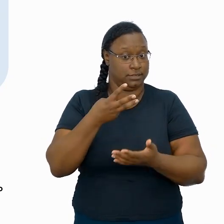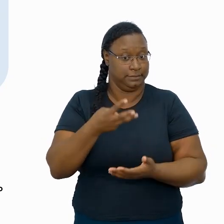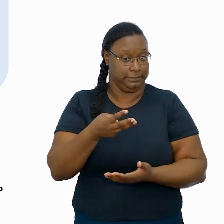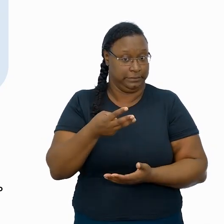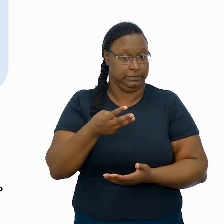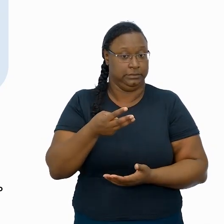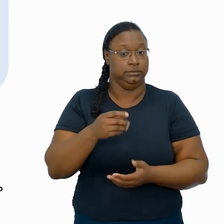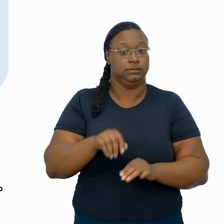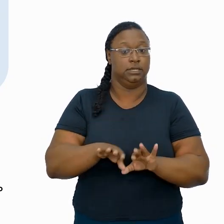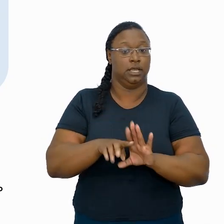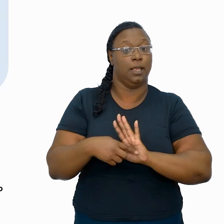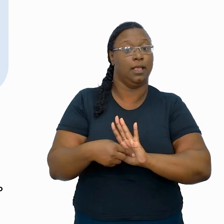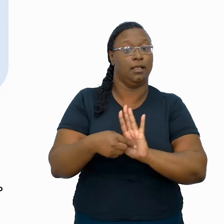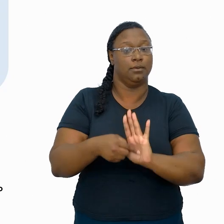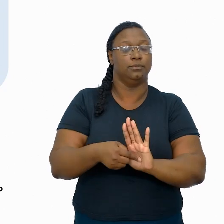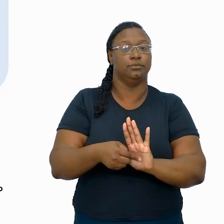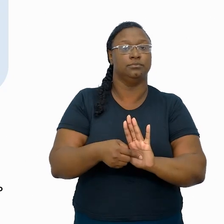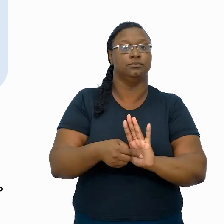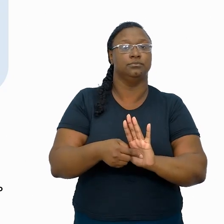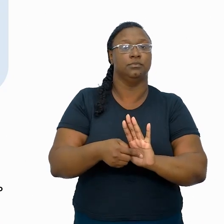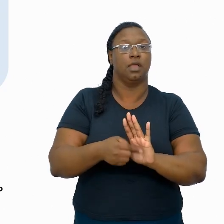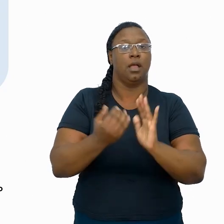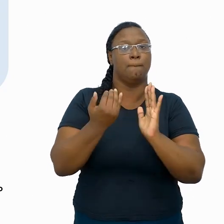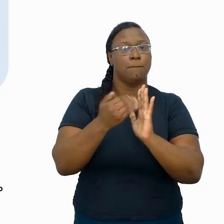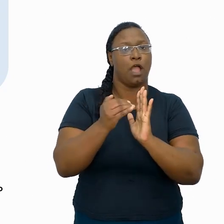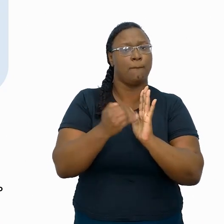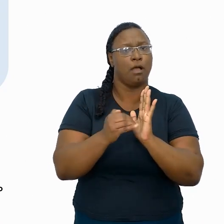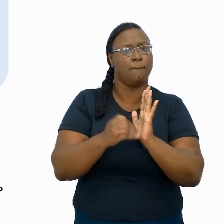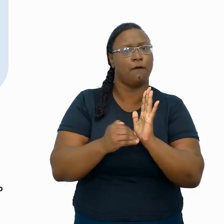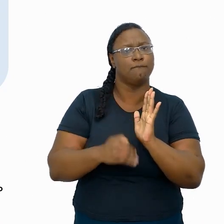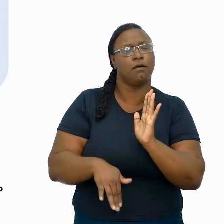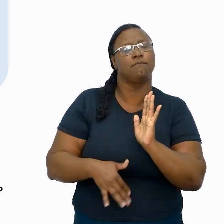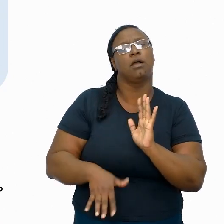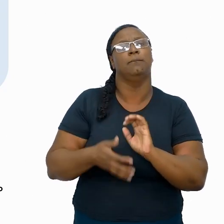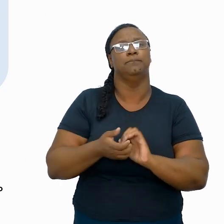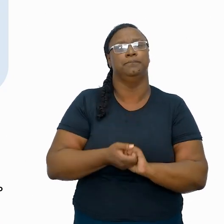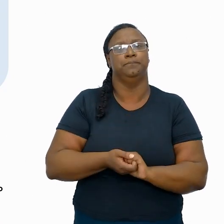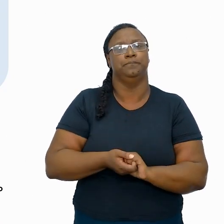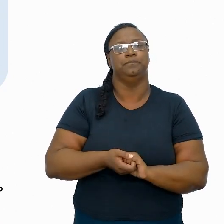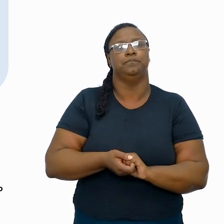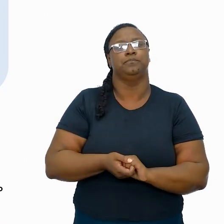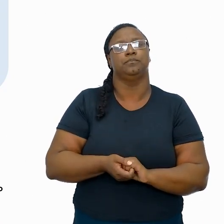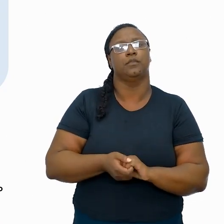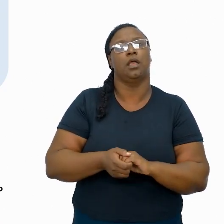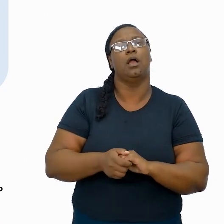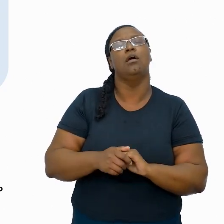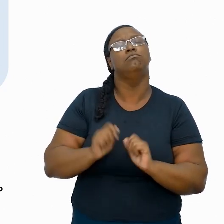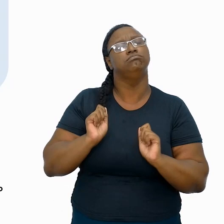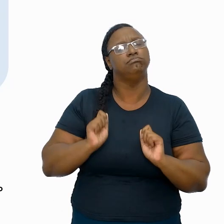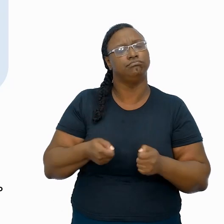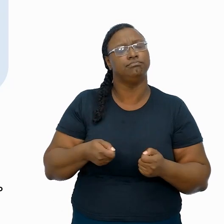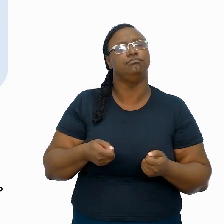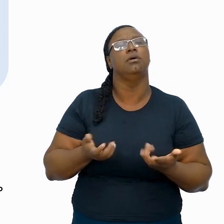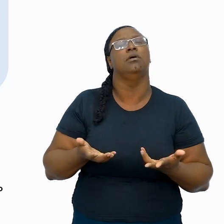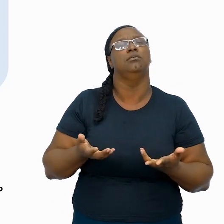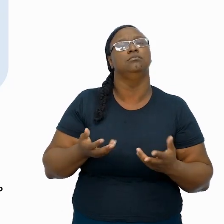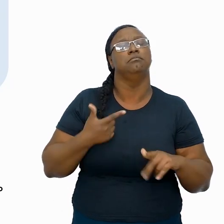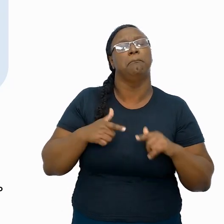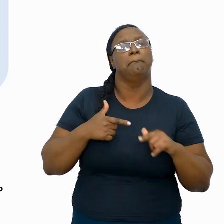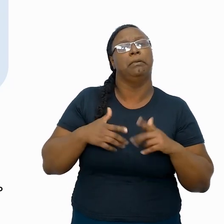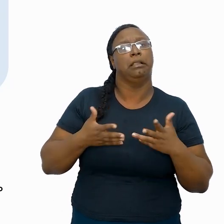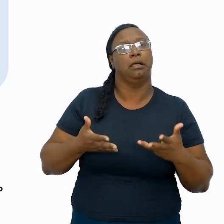3 e apresentar, né, apresentar ela, né, de uma forma possível aí de trabalhar